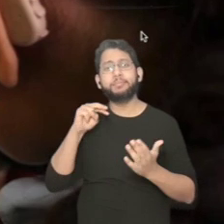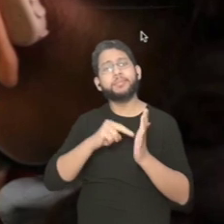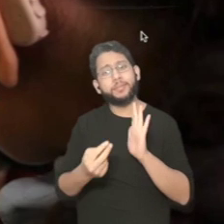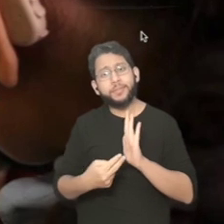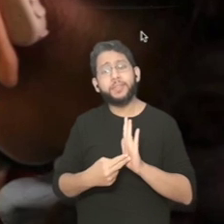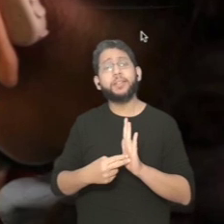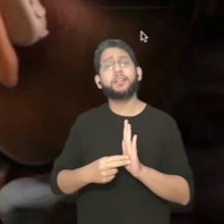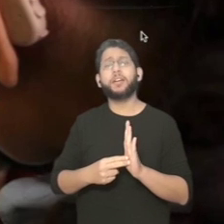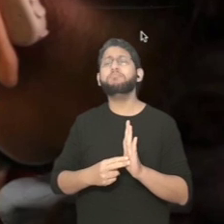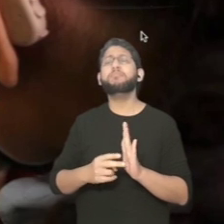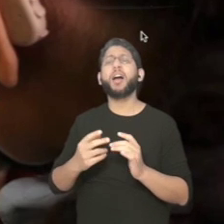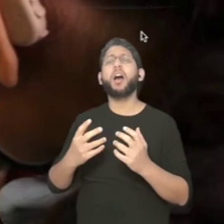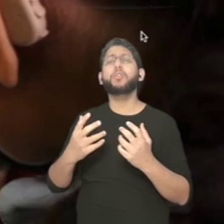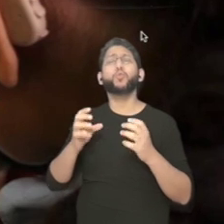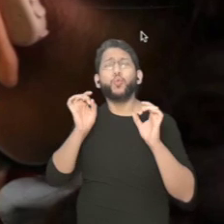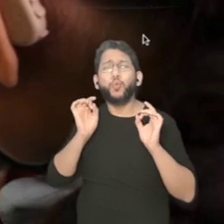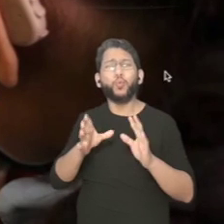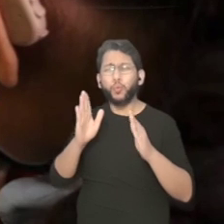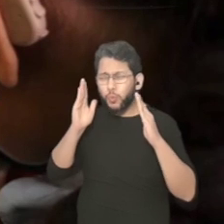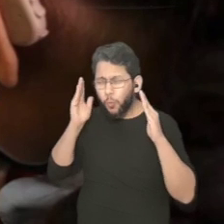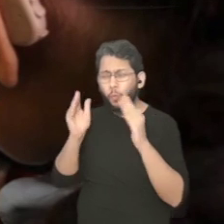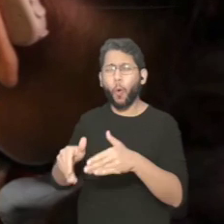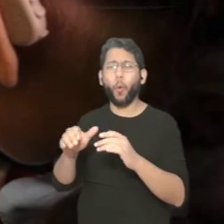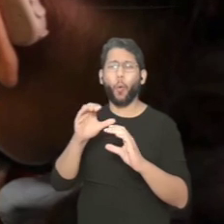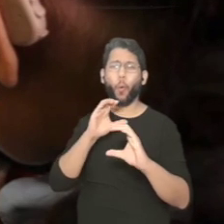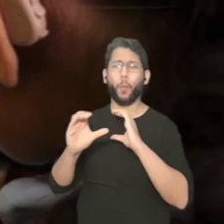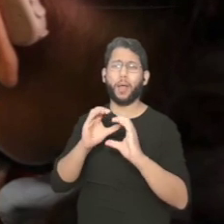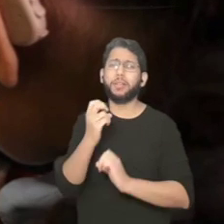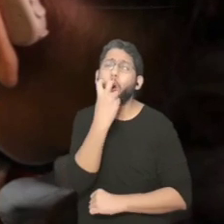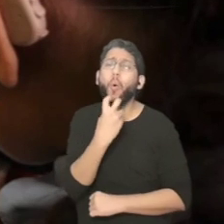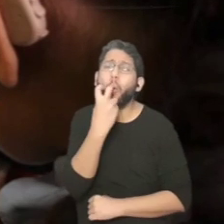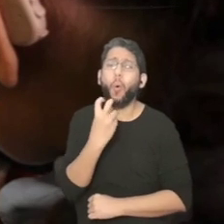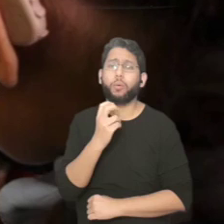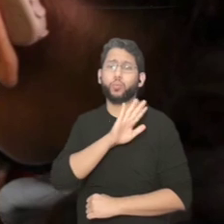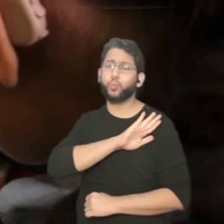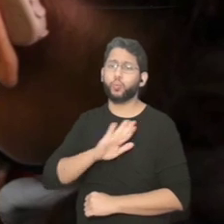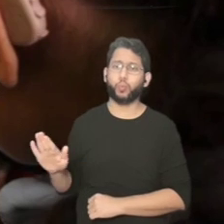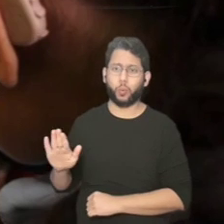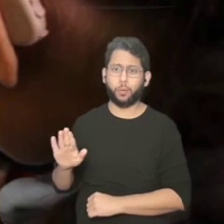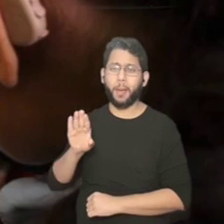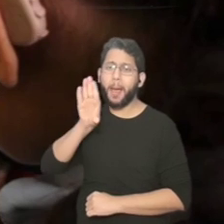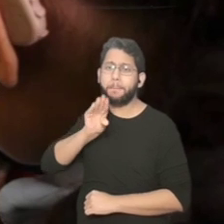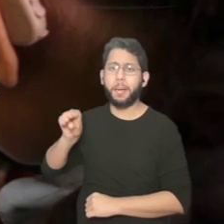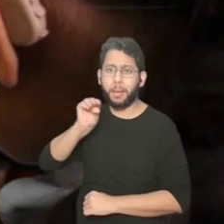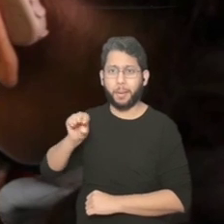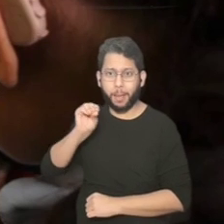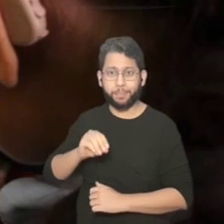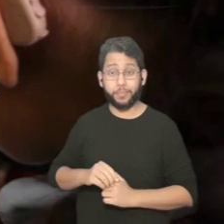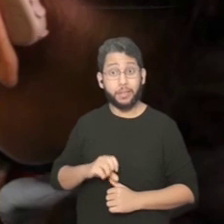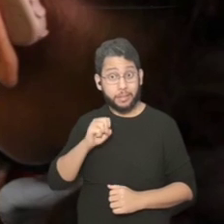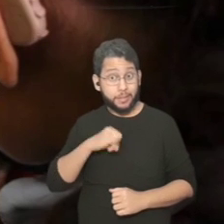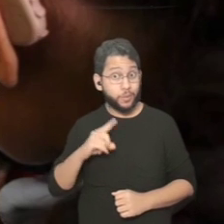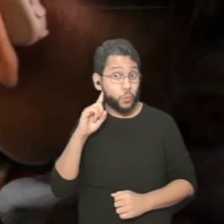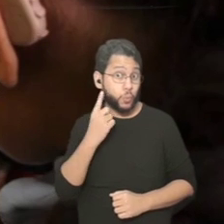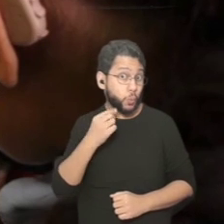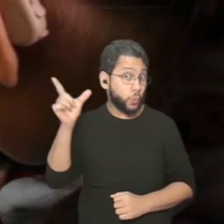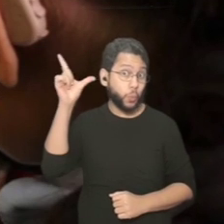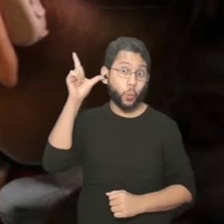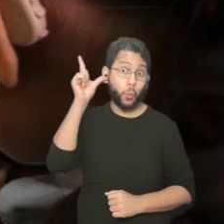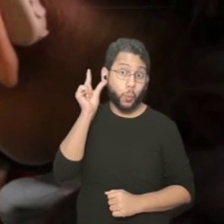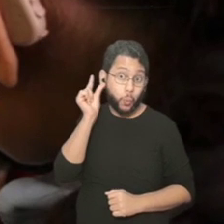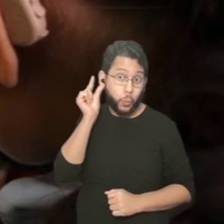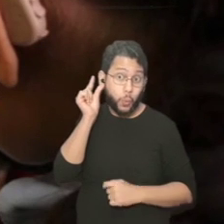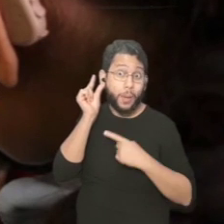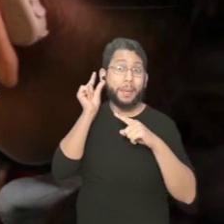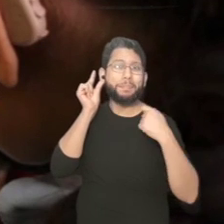a comunicação oral entre surdos e ouvintes. Ele defende o uso da audição residual amplificando